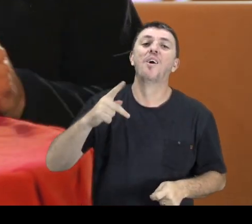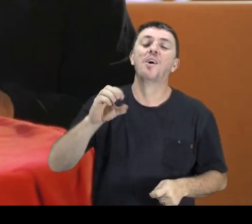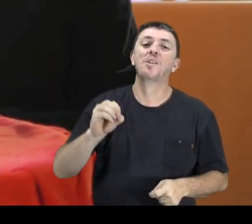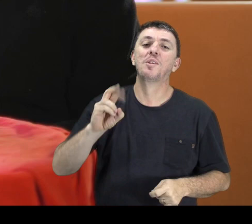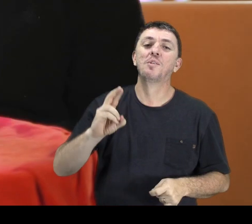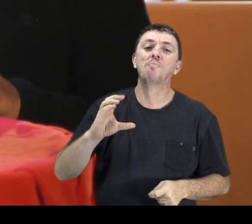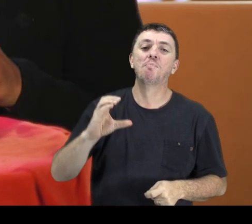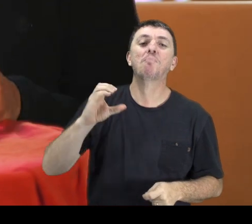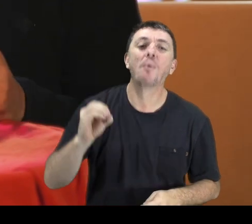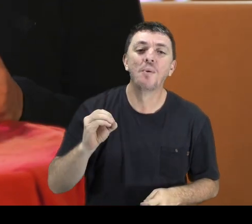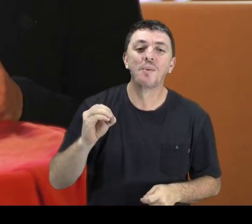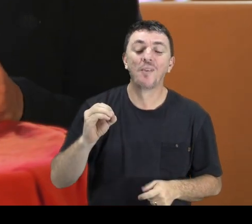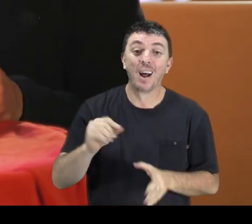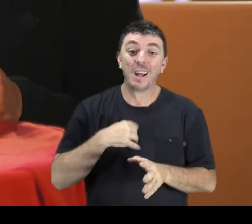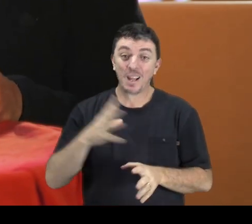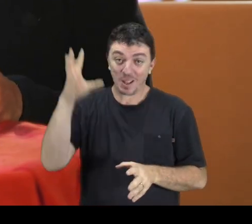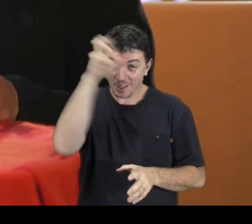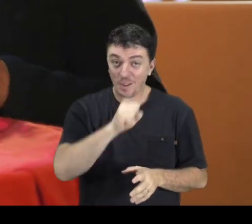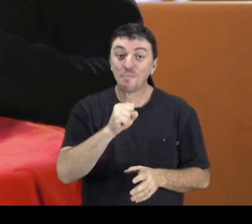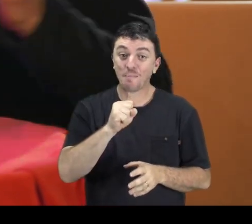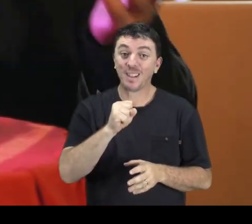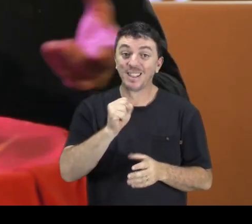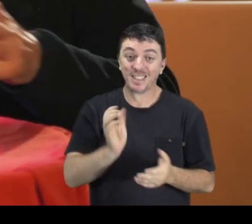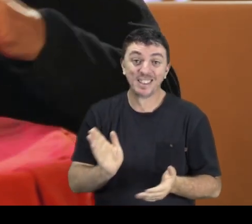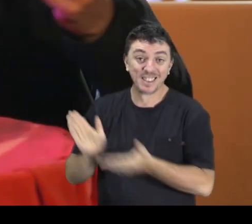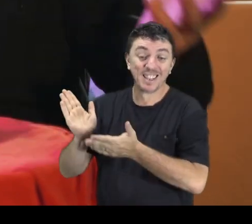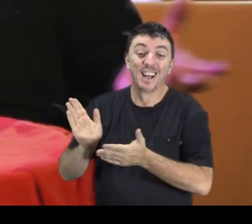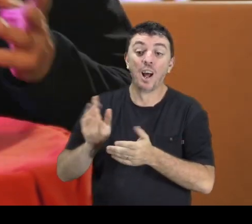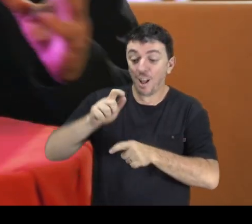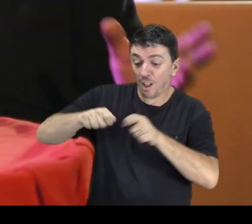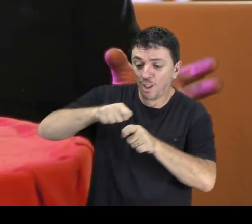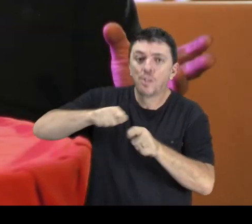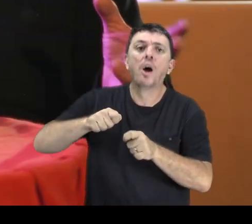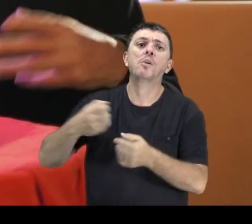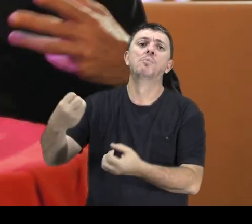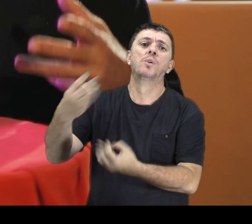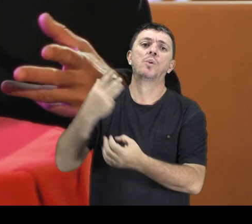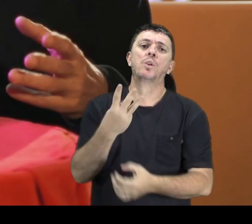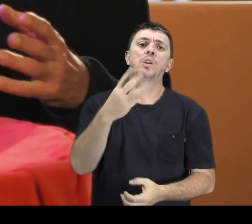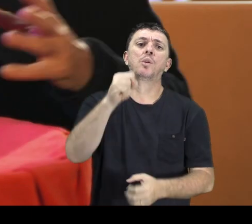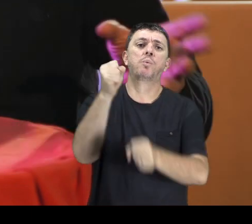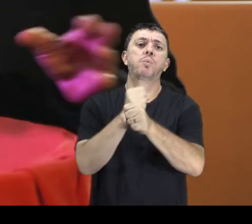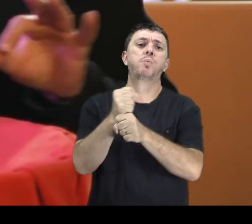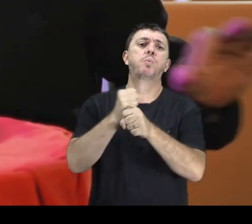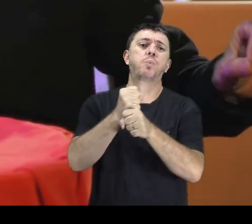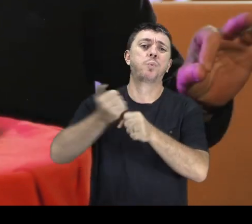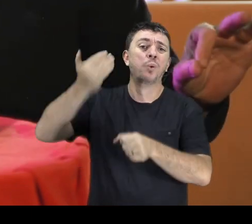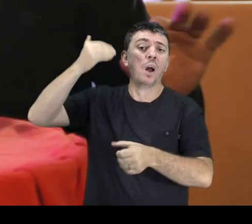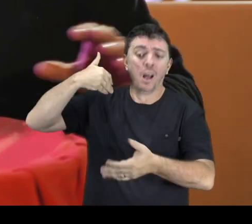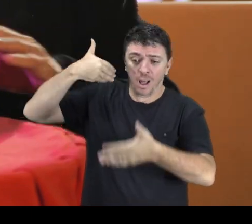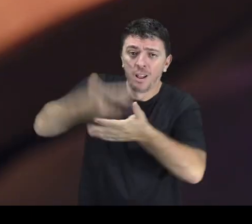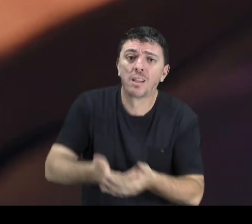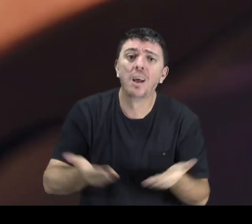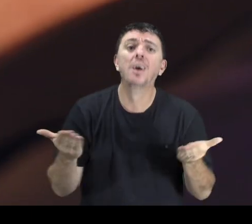que eu aprendi com ele. Né? Um nó que ele me ensinou há, sei lá, 38 anos atrás, e eu faço até hoje, porque é o nó mais útil no